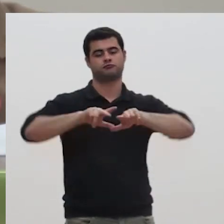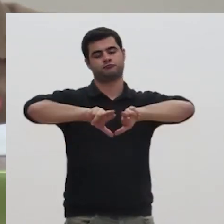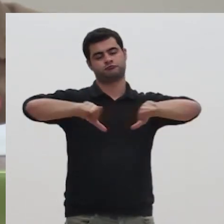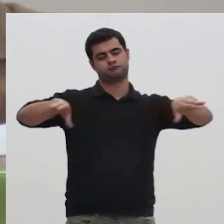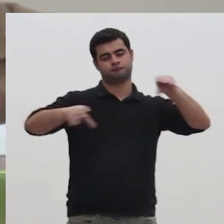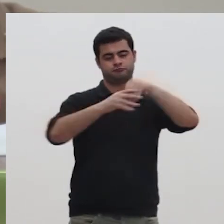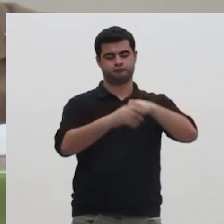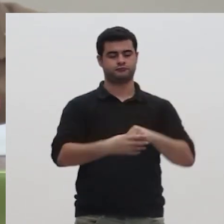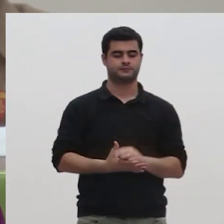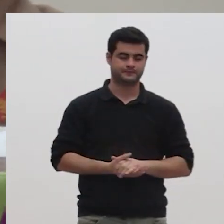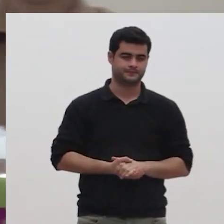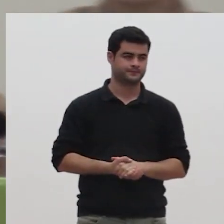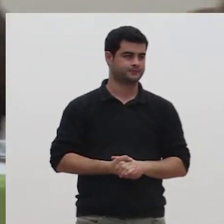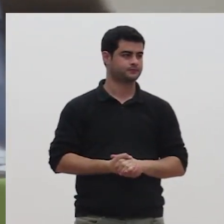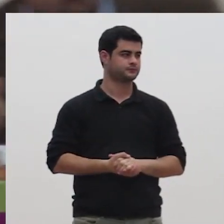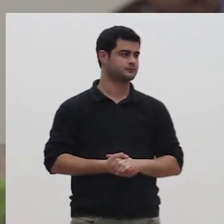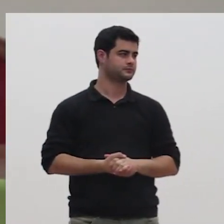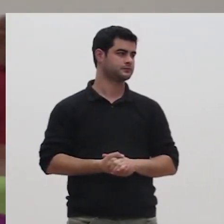destrava.